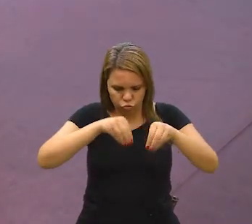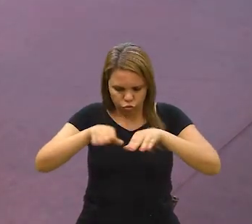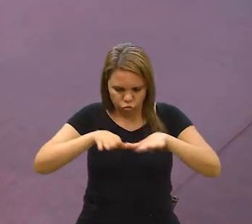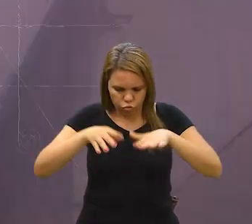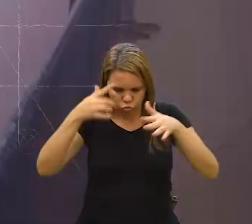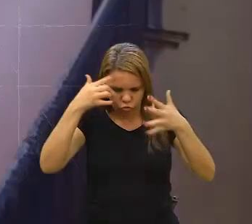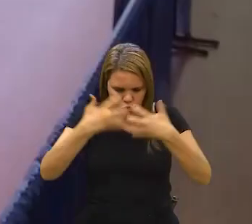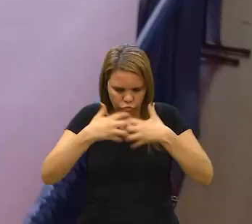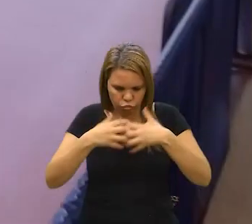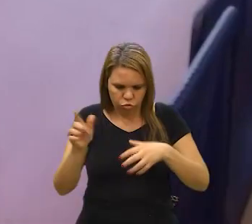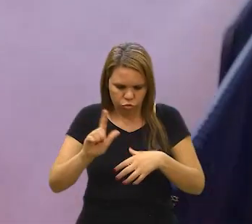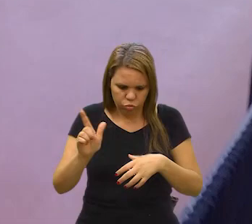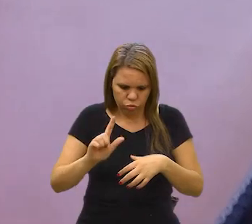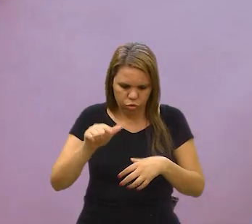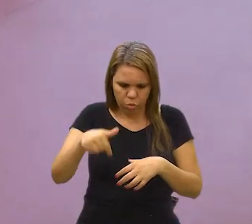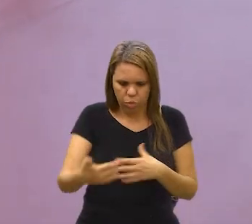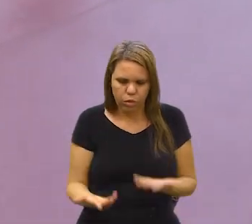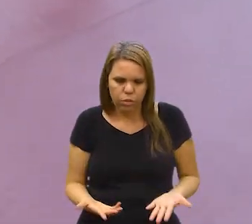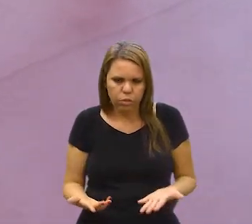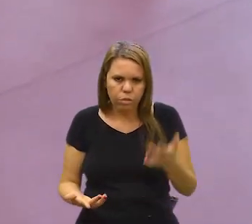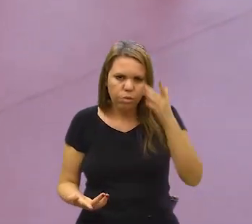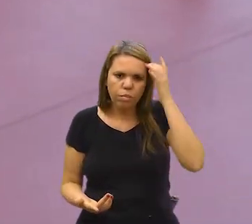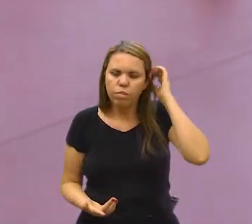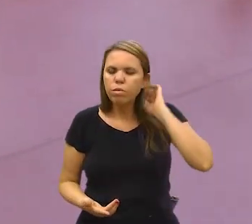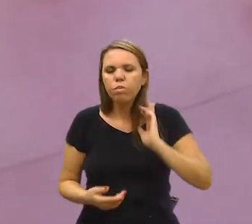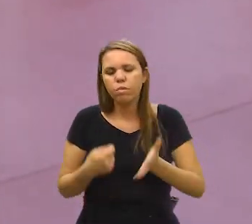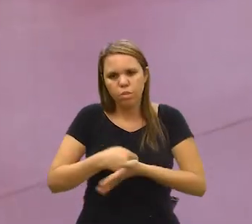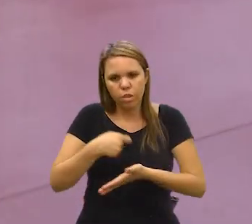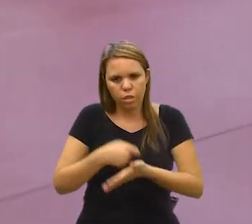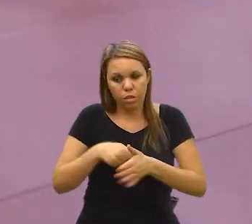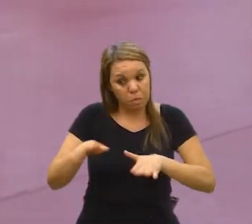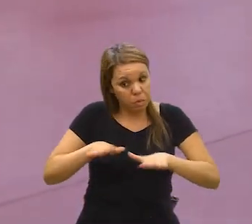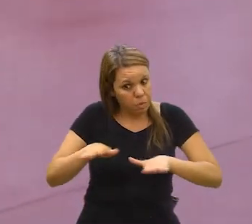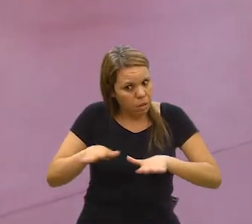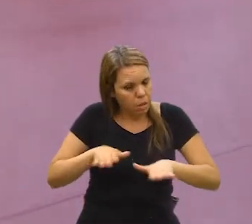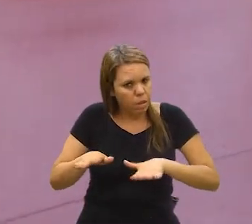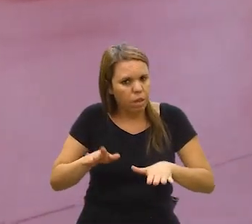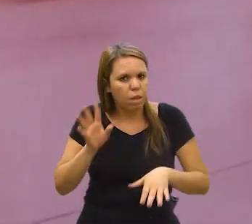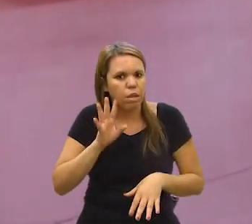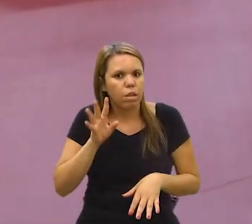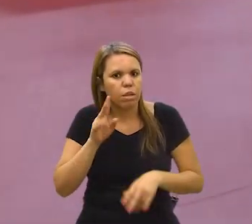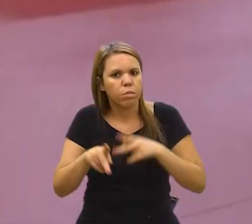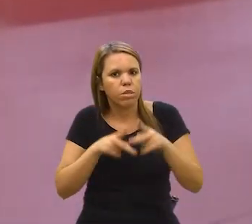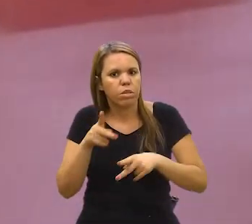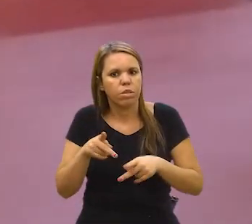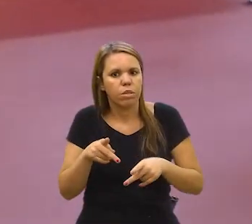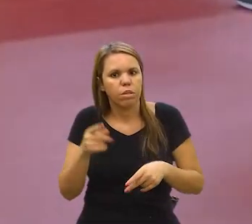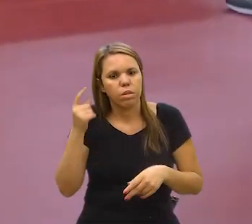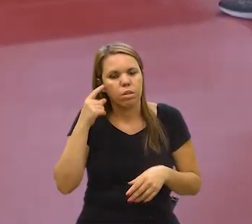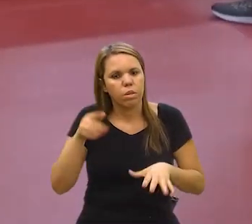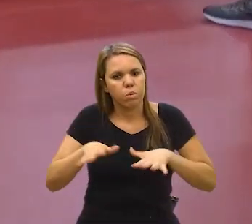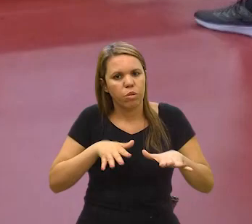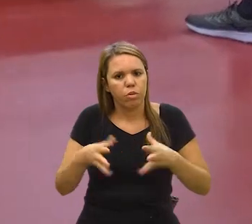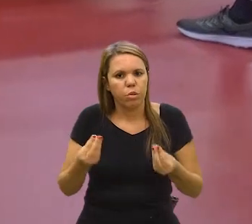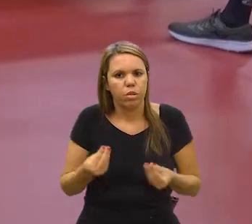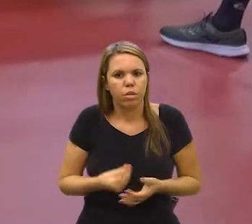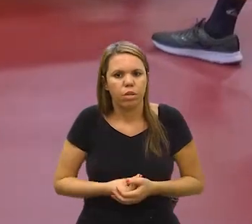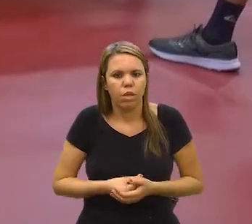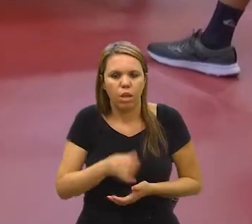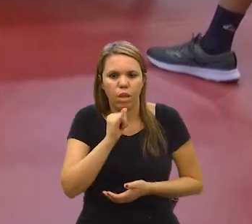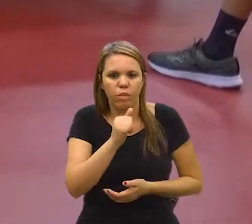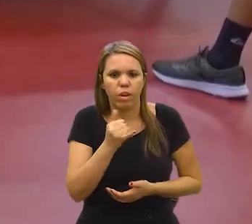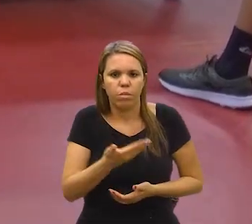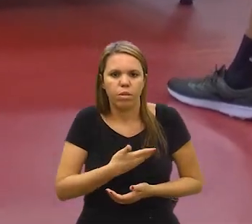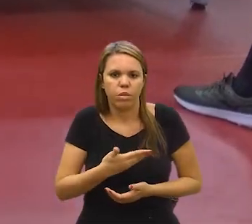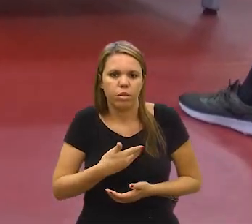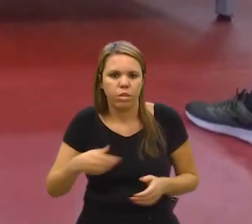que exige mais raciocínio lógico depois do xadrez. E como ele exige muita movimentação, que é até bacana o pessoal sair, que o tênis de mesa movimenta muito,